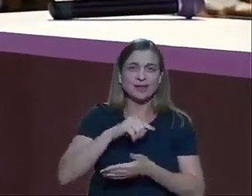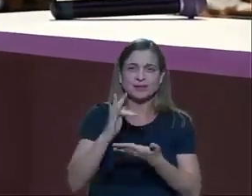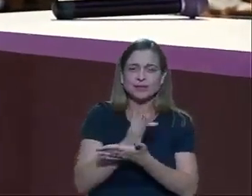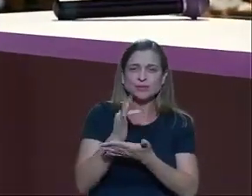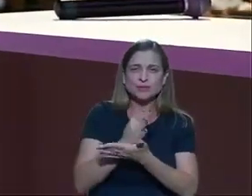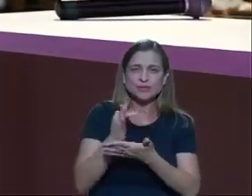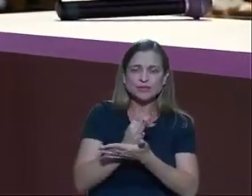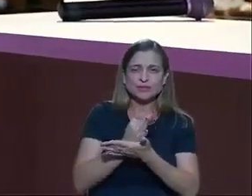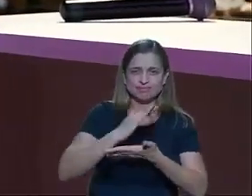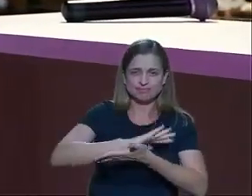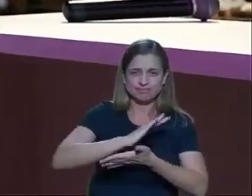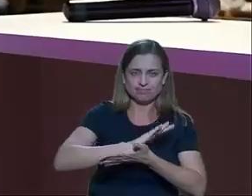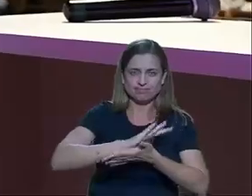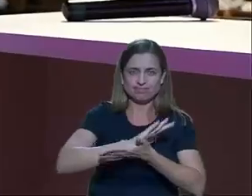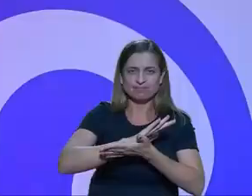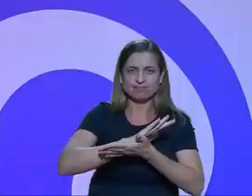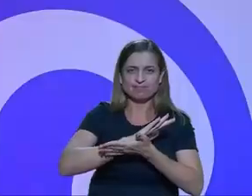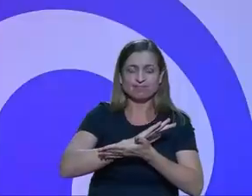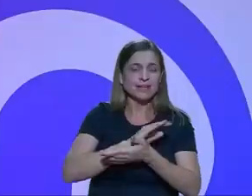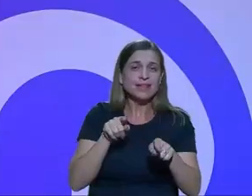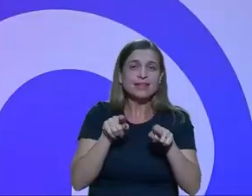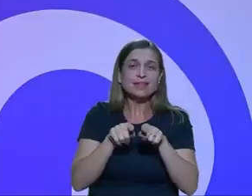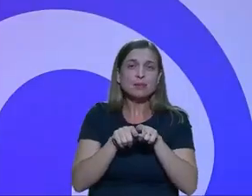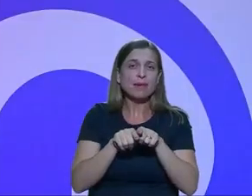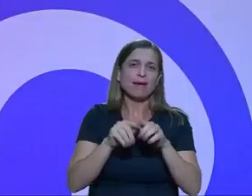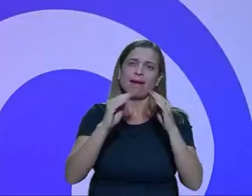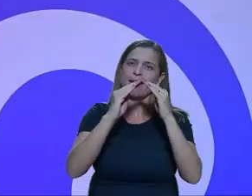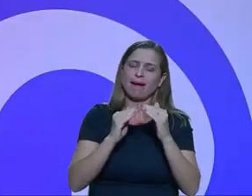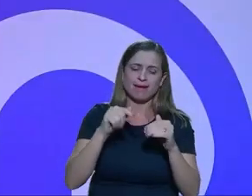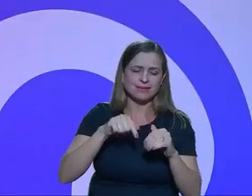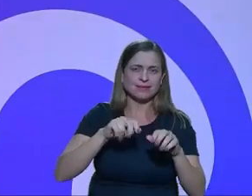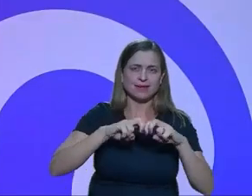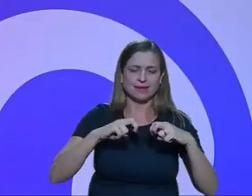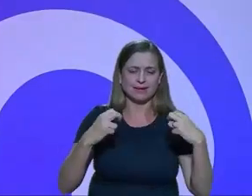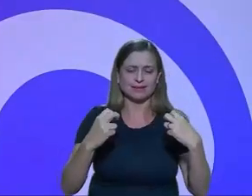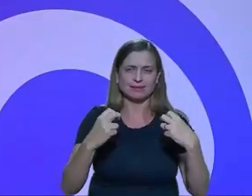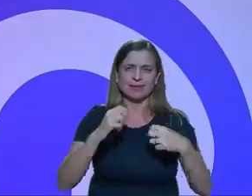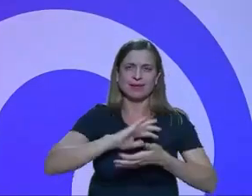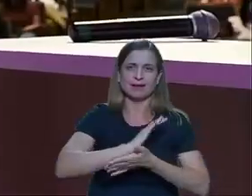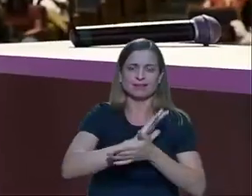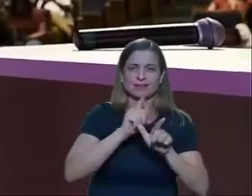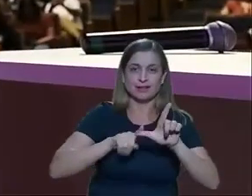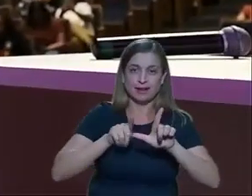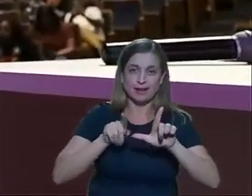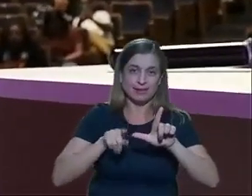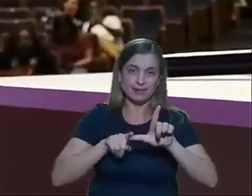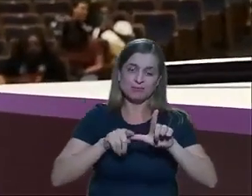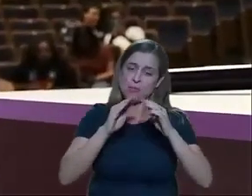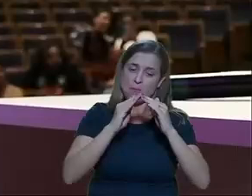Araxá, aqui, que também é a casa da Academia Araxaense de Letras, nós moramos também aqui, né,